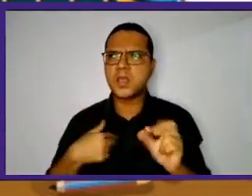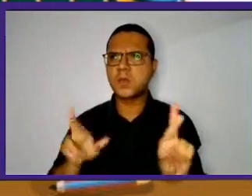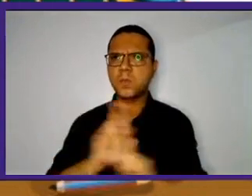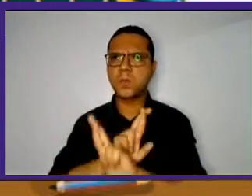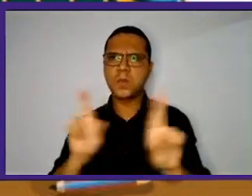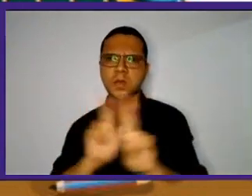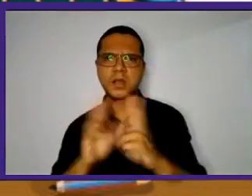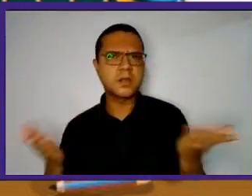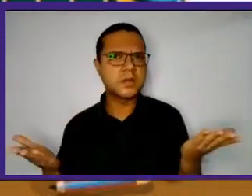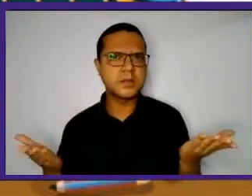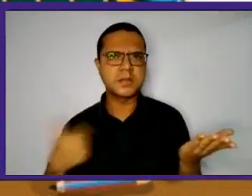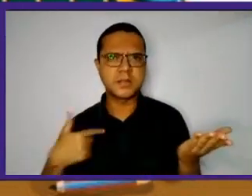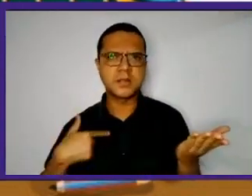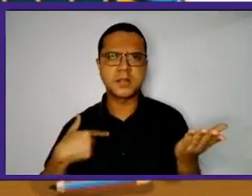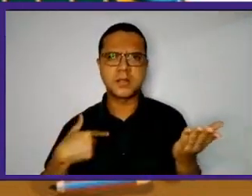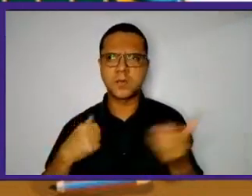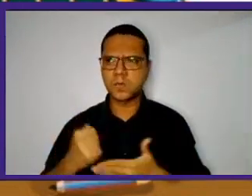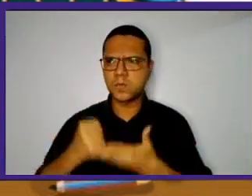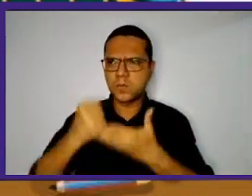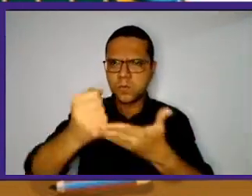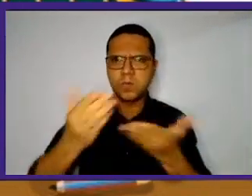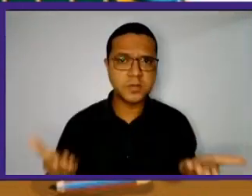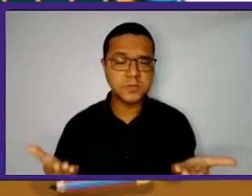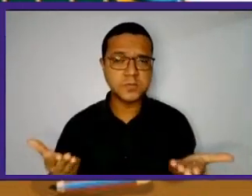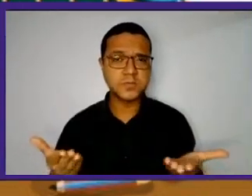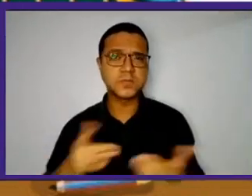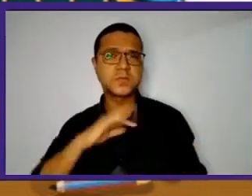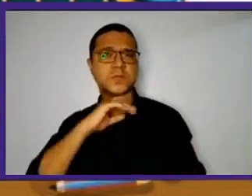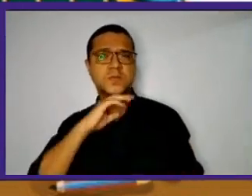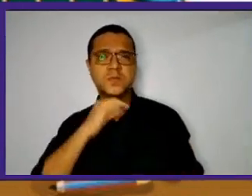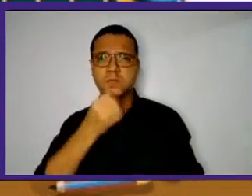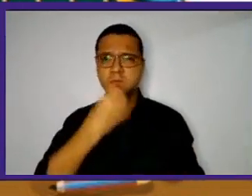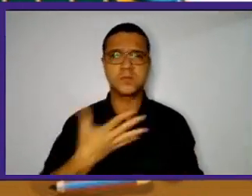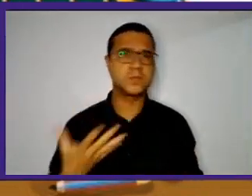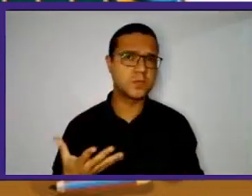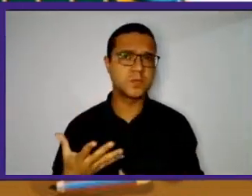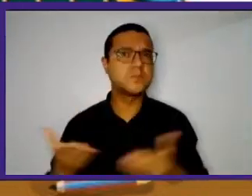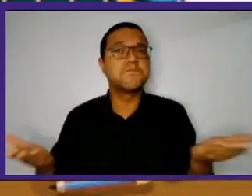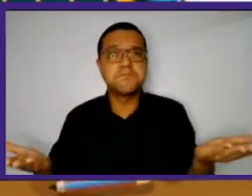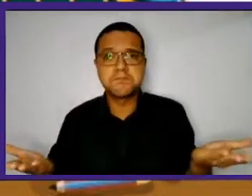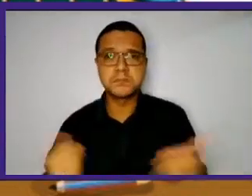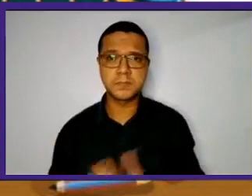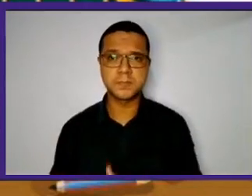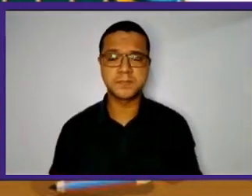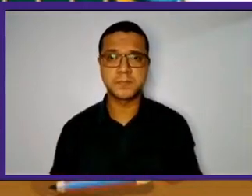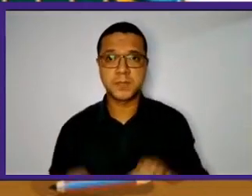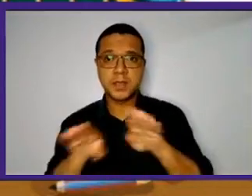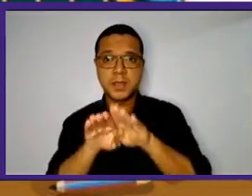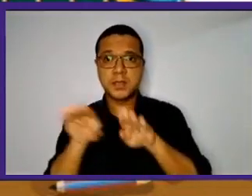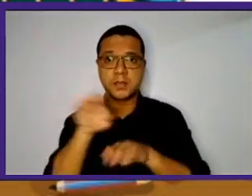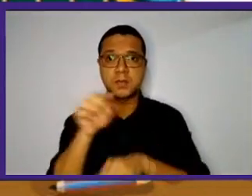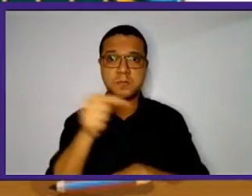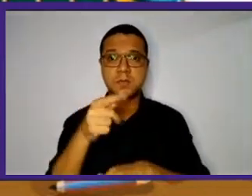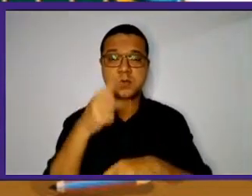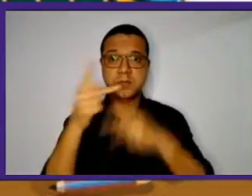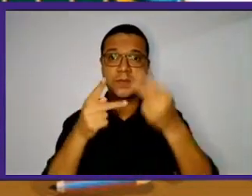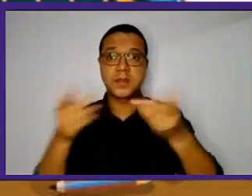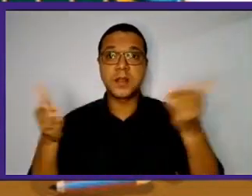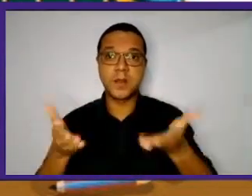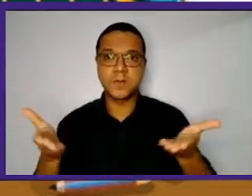Eu contribuo para esse efeito estufa? Ele é ruim? Ele é bom? E aí? É sobre isso que nós vamos falar